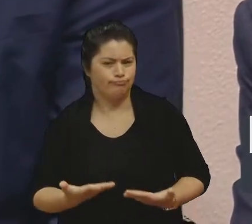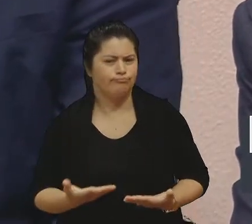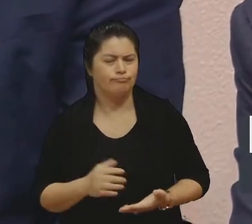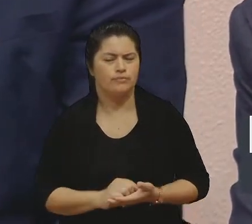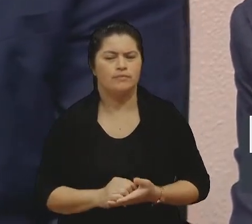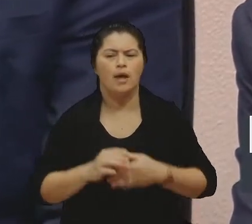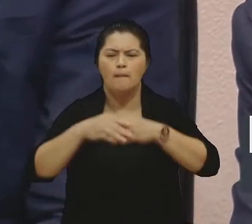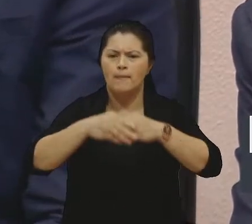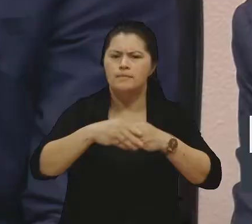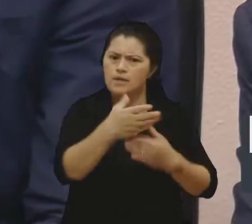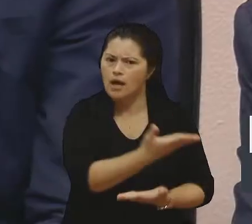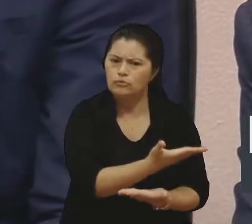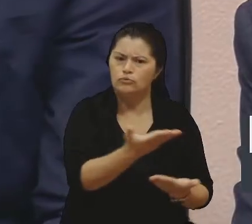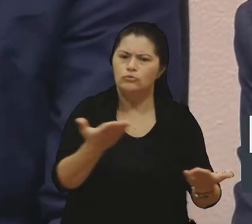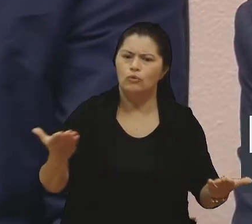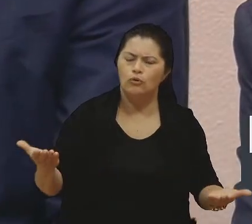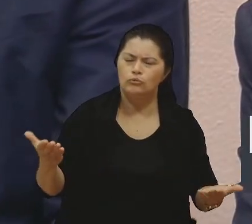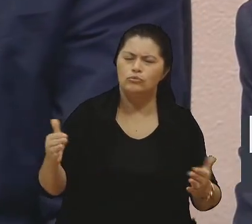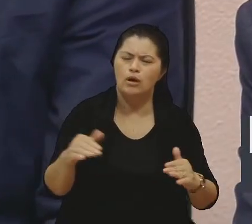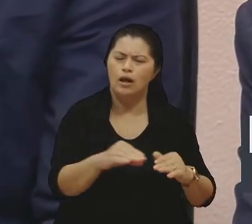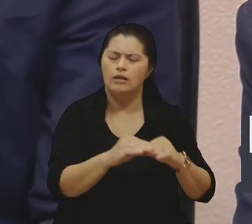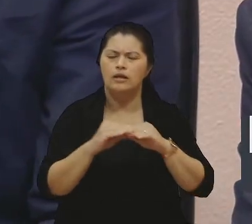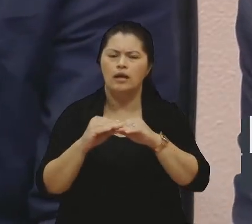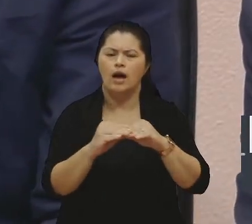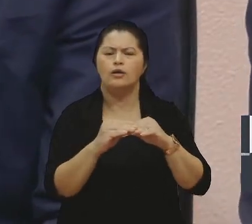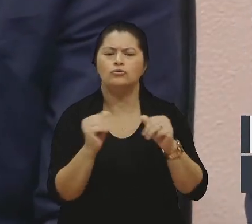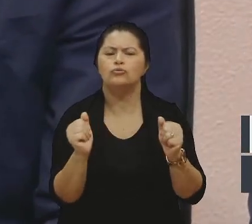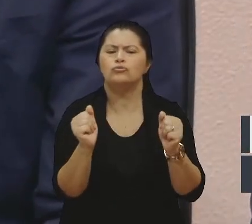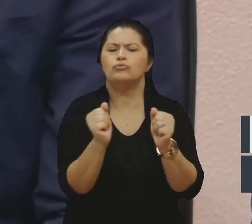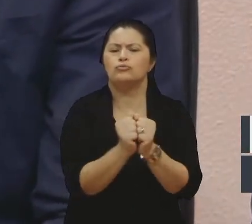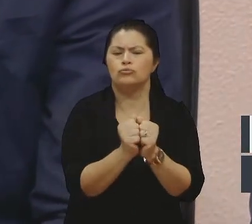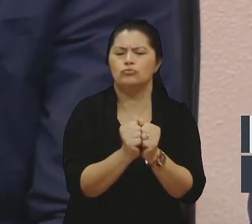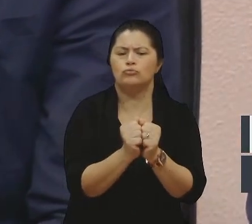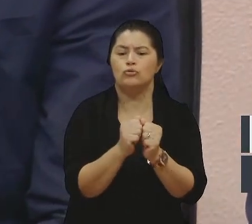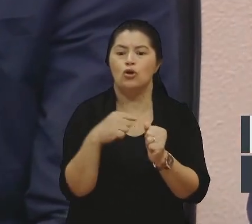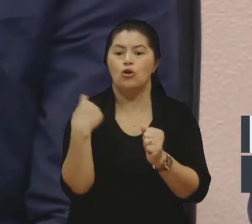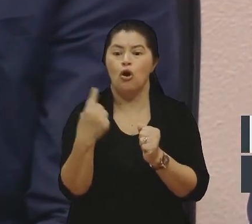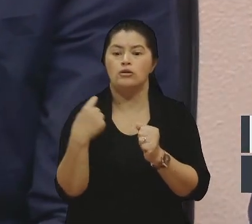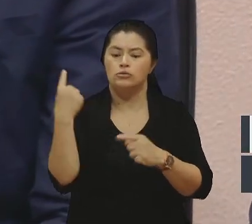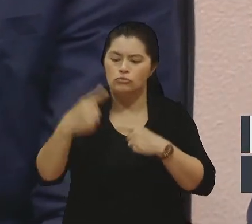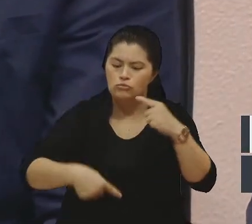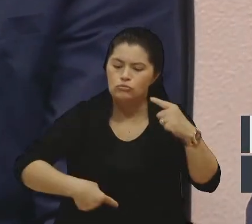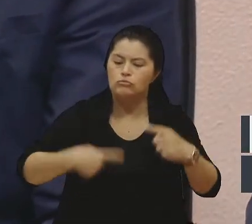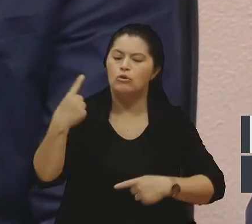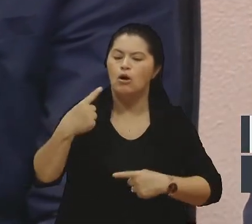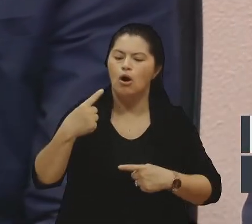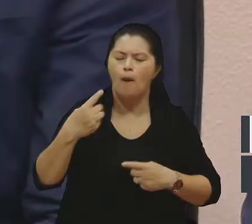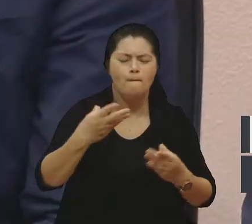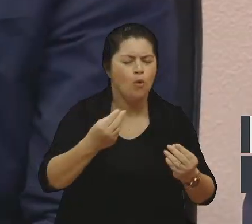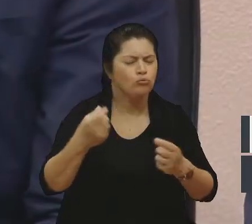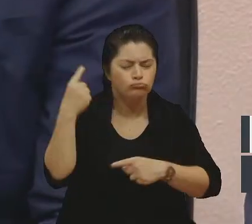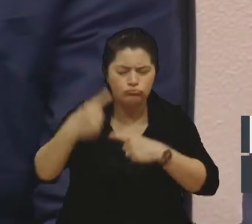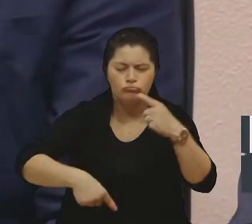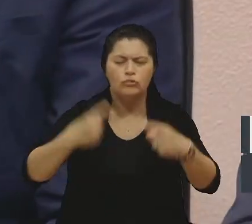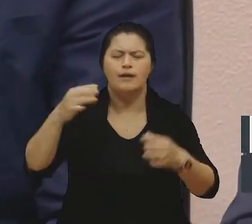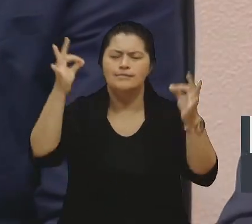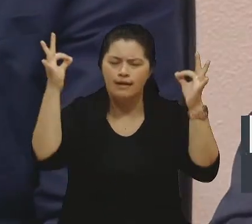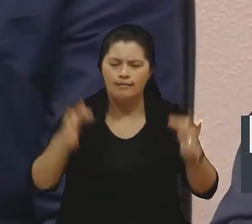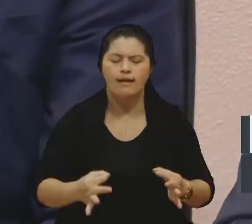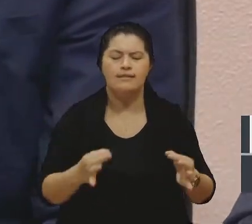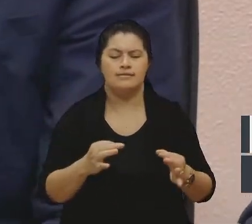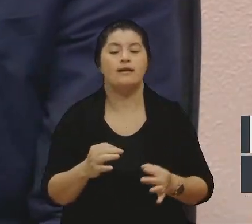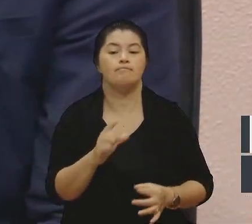parabenizar a todos que alinharam esse projeto, êxito, que nós tenhamos êxito, né? Muito êxito. E com certeza vamos